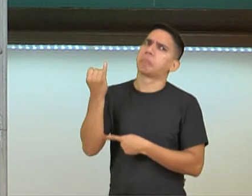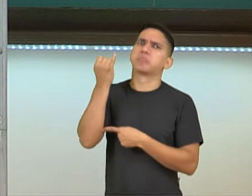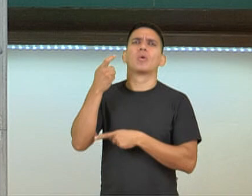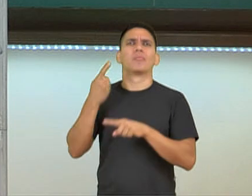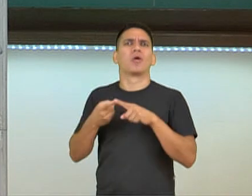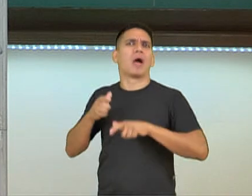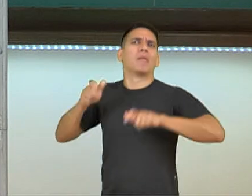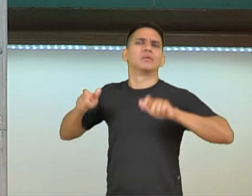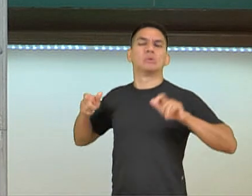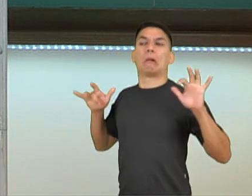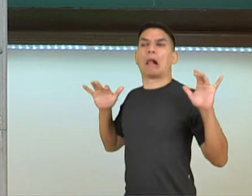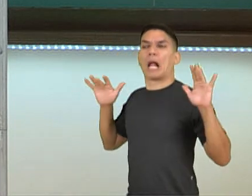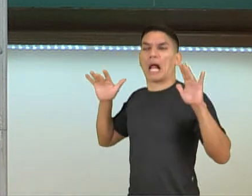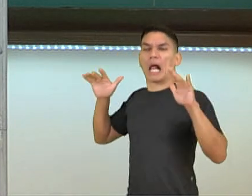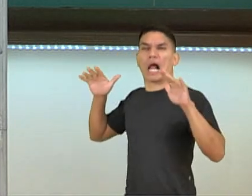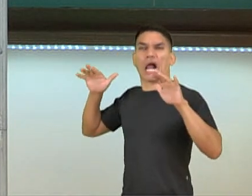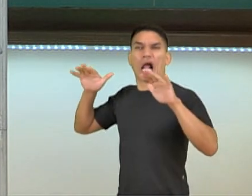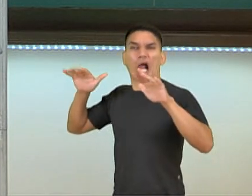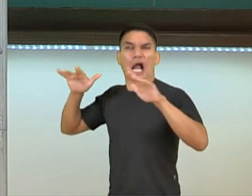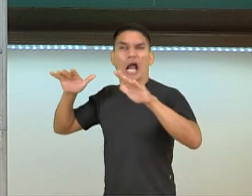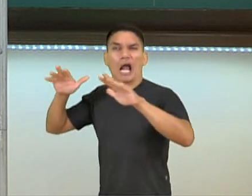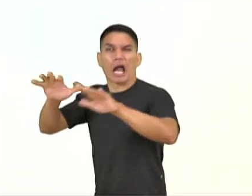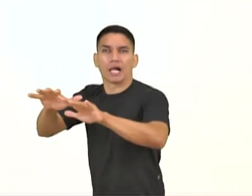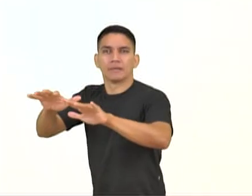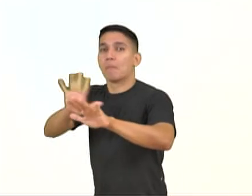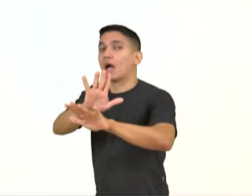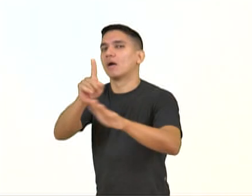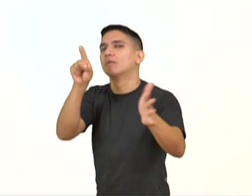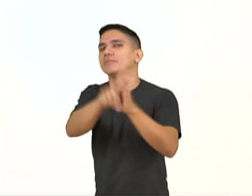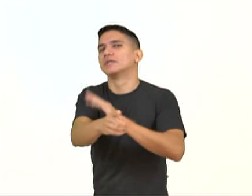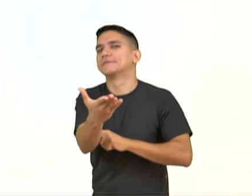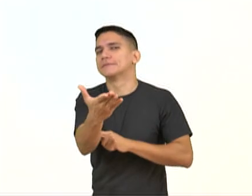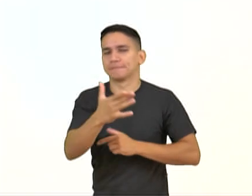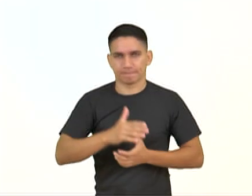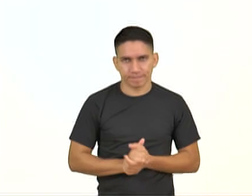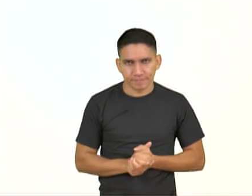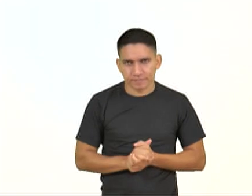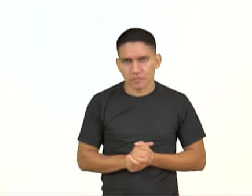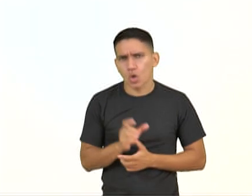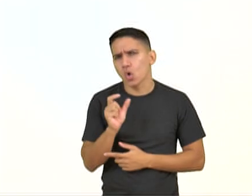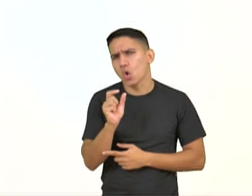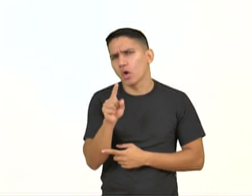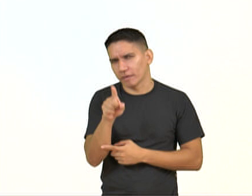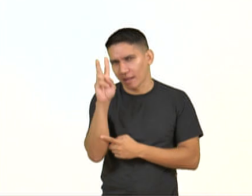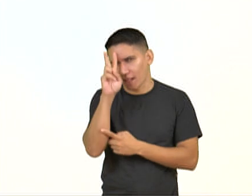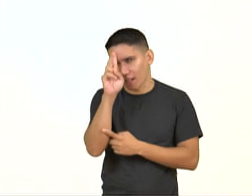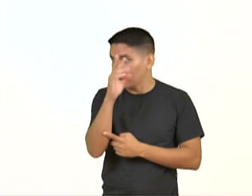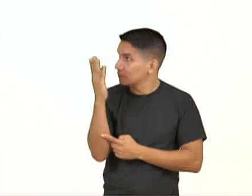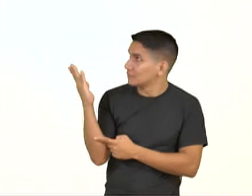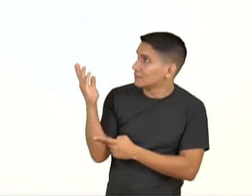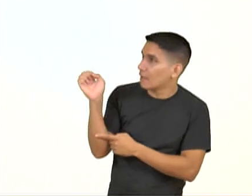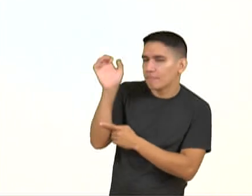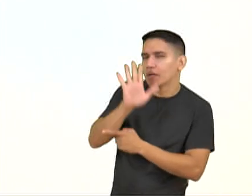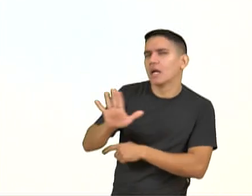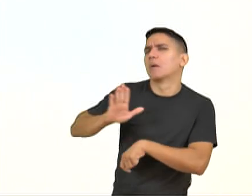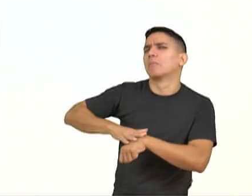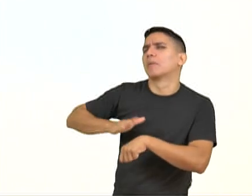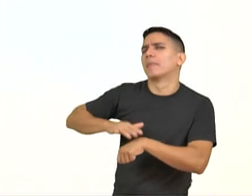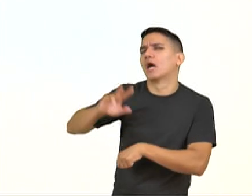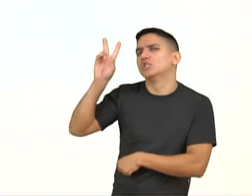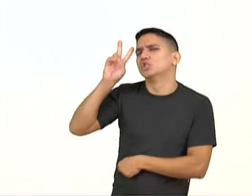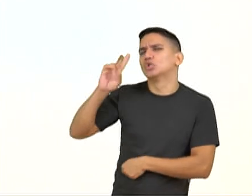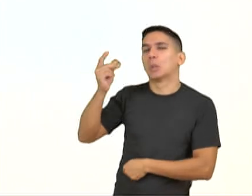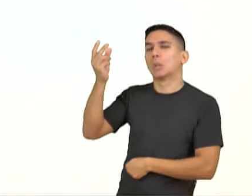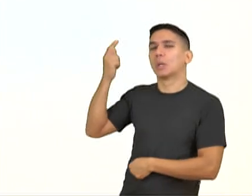pessoas tentarem invadir ela, né? Agora eu pergunto para vocês, o que você lembra sobre esse evento